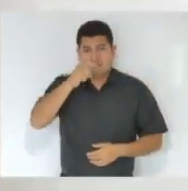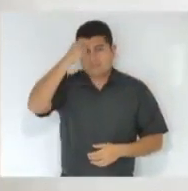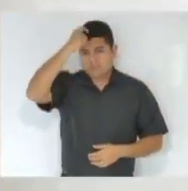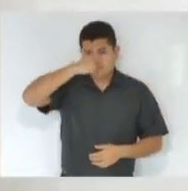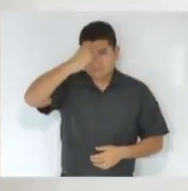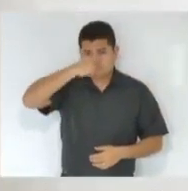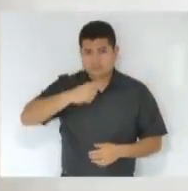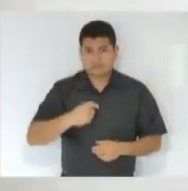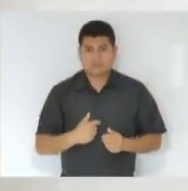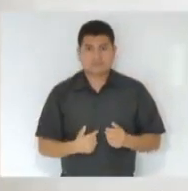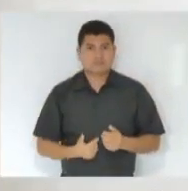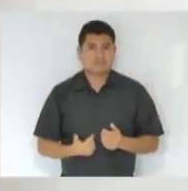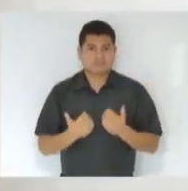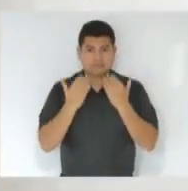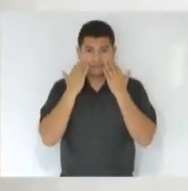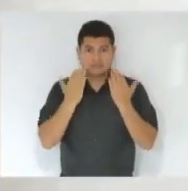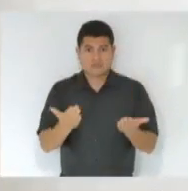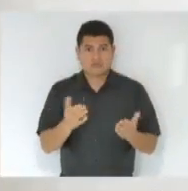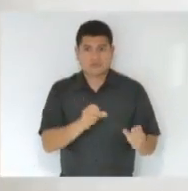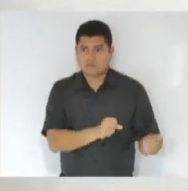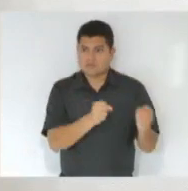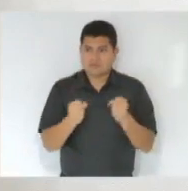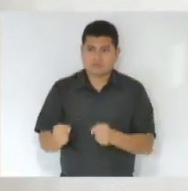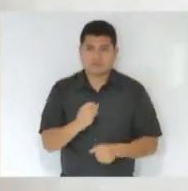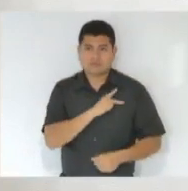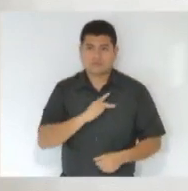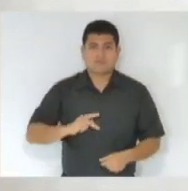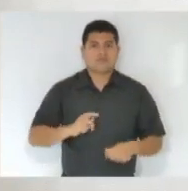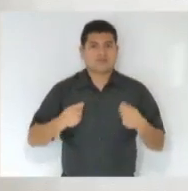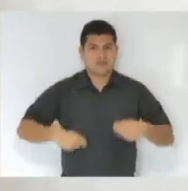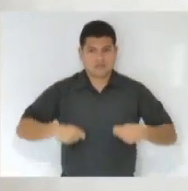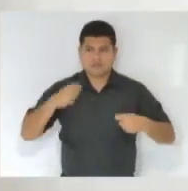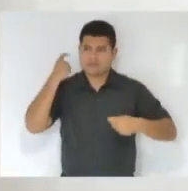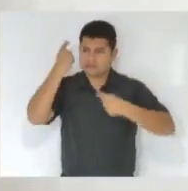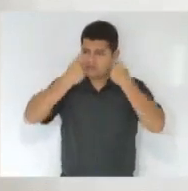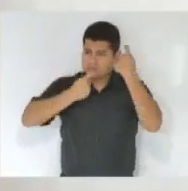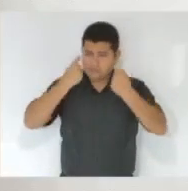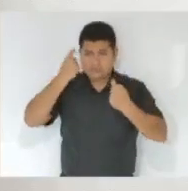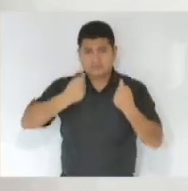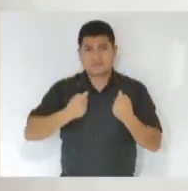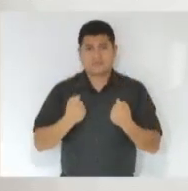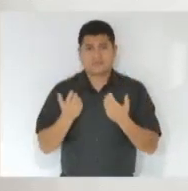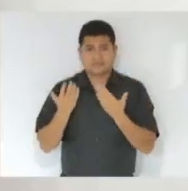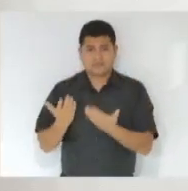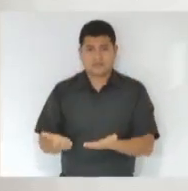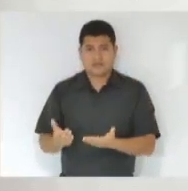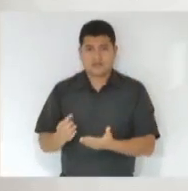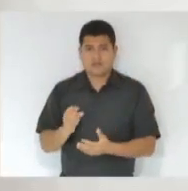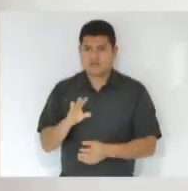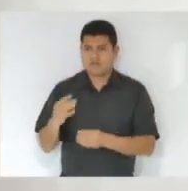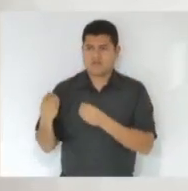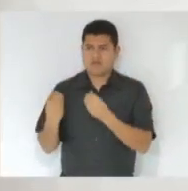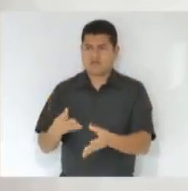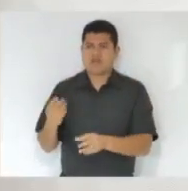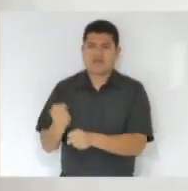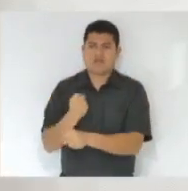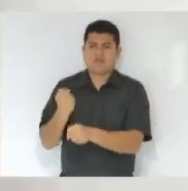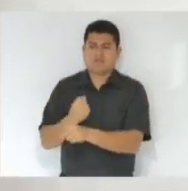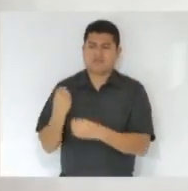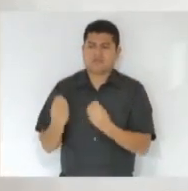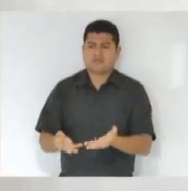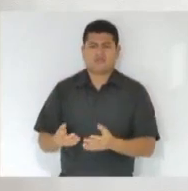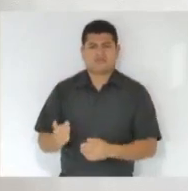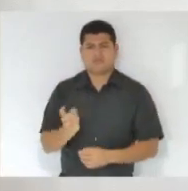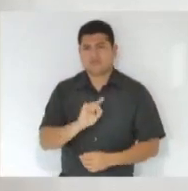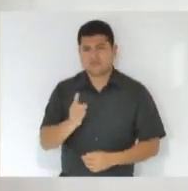mostrando justamente que o poder público ele pode e deve se preocupar, além das suas entregas, ele deve se preocupar com as emoções e com o